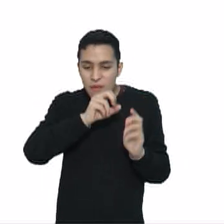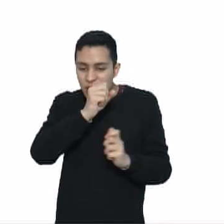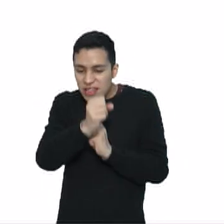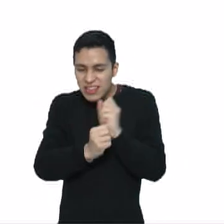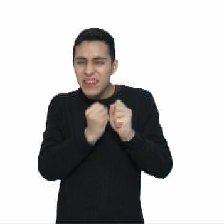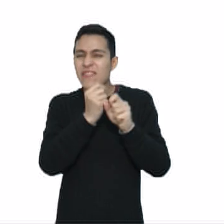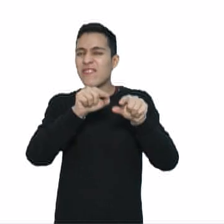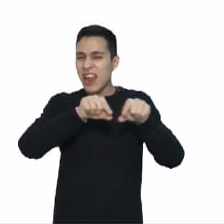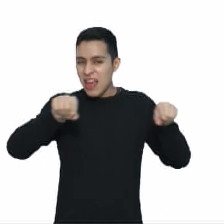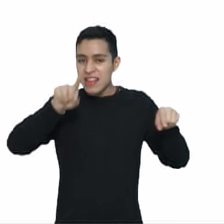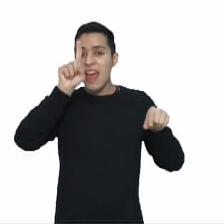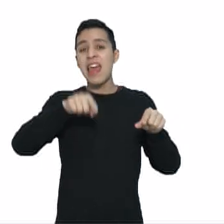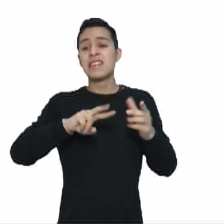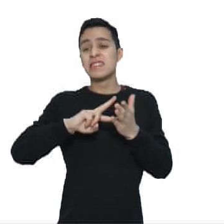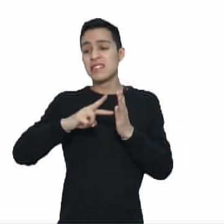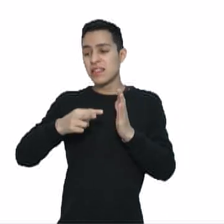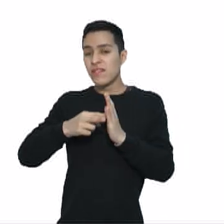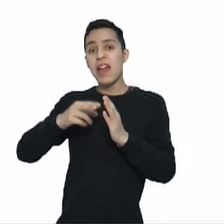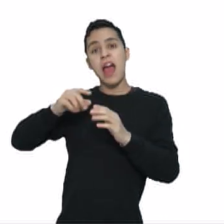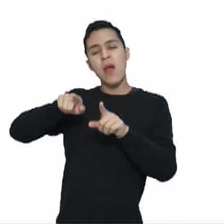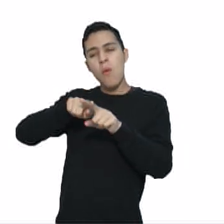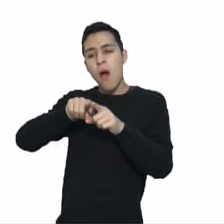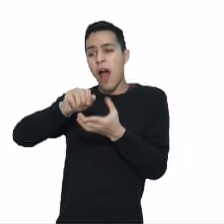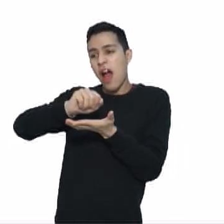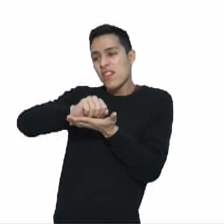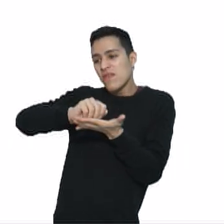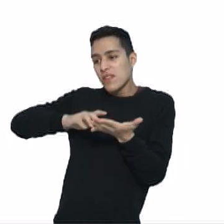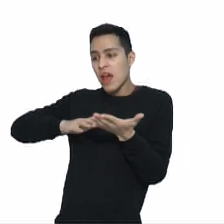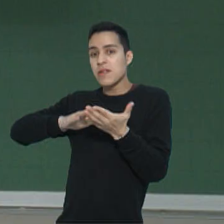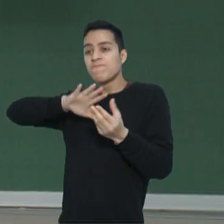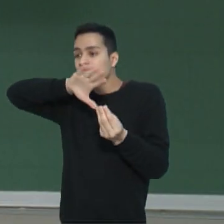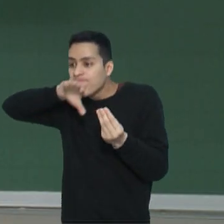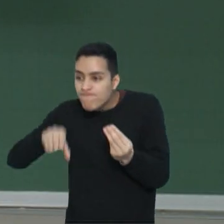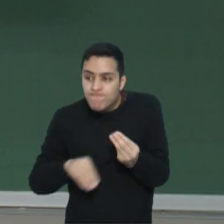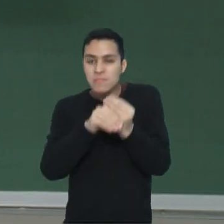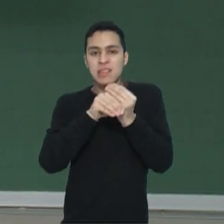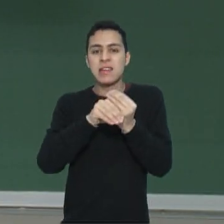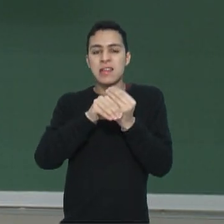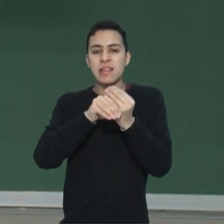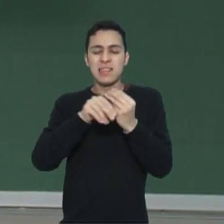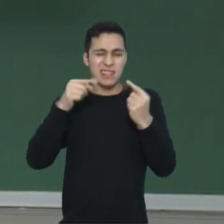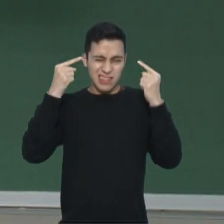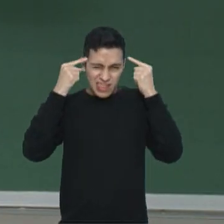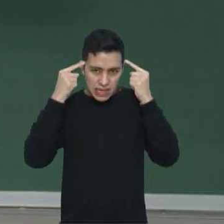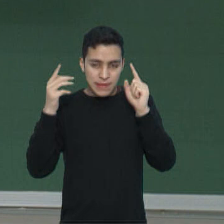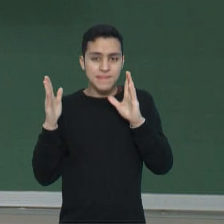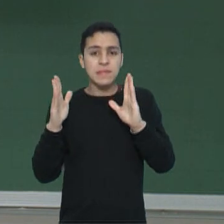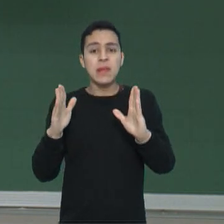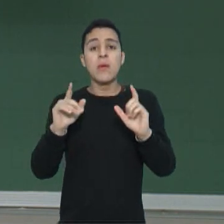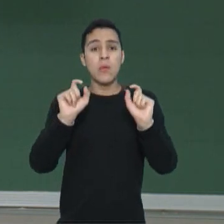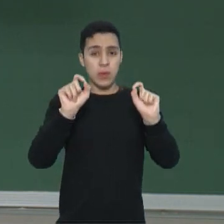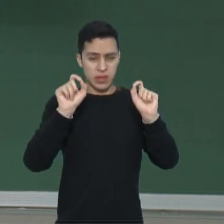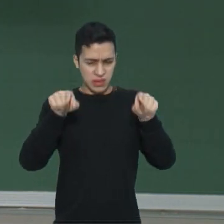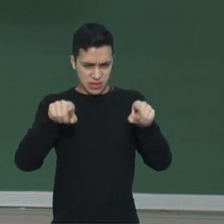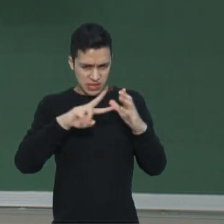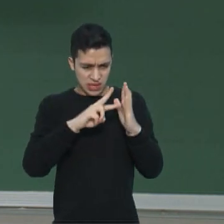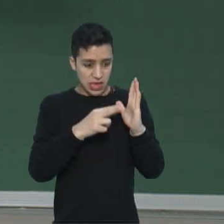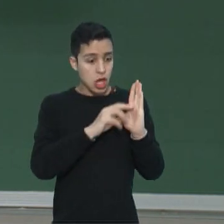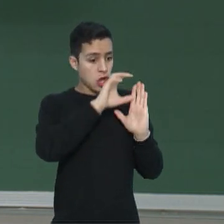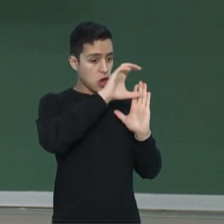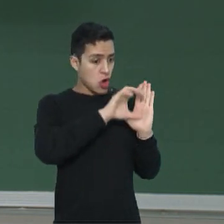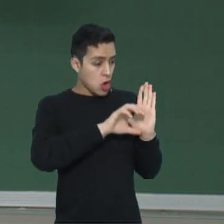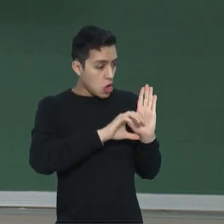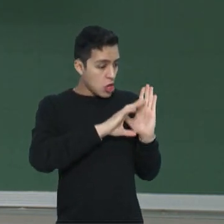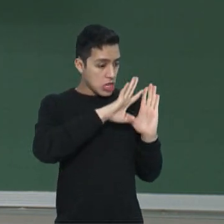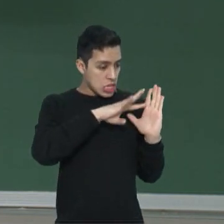são atividades extras, complementares. Esse tipo de atividade é aquela que não está na grade curricular, na